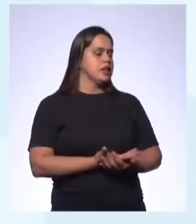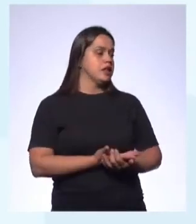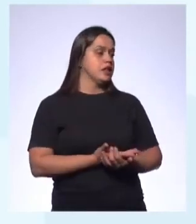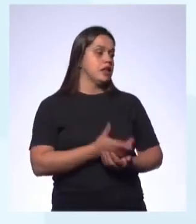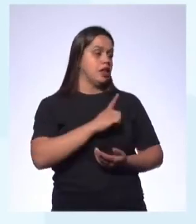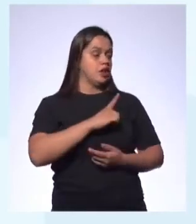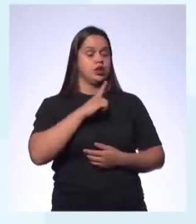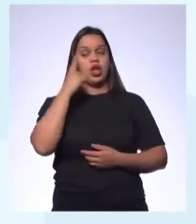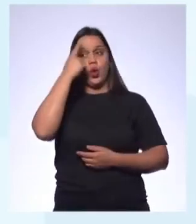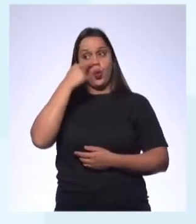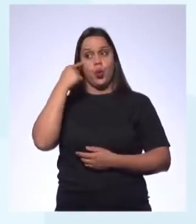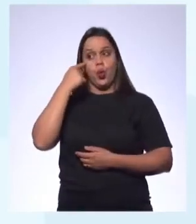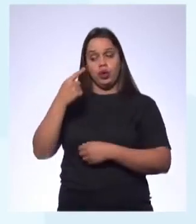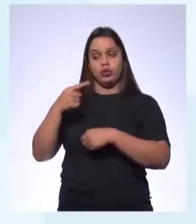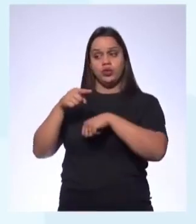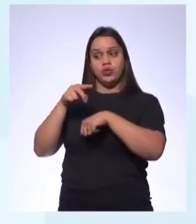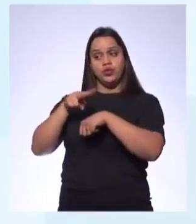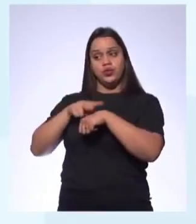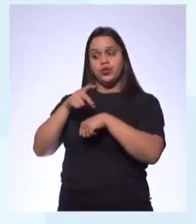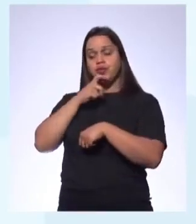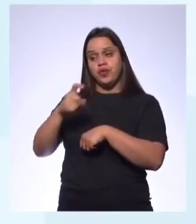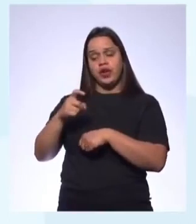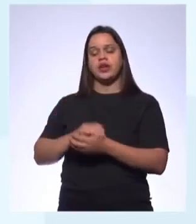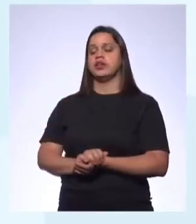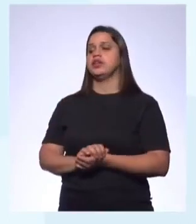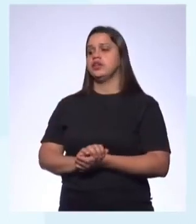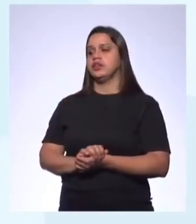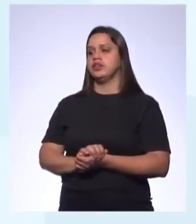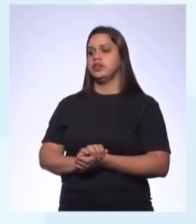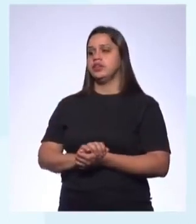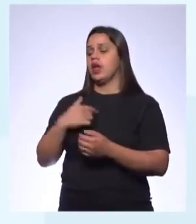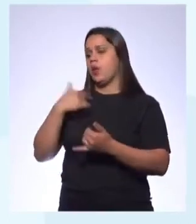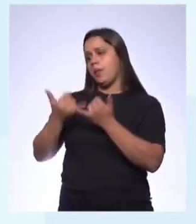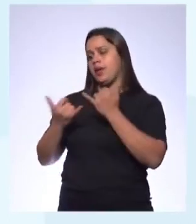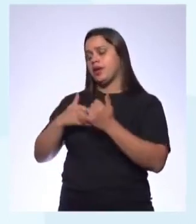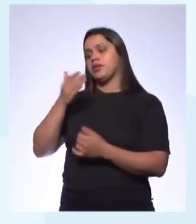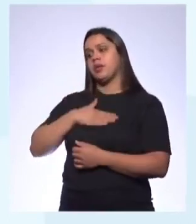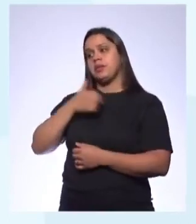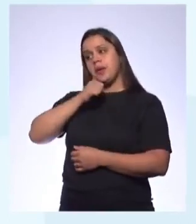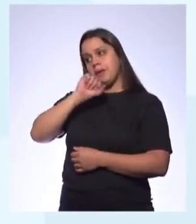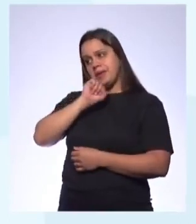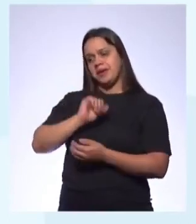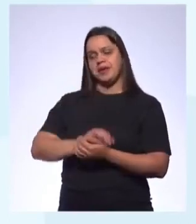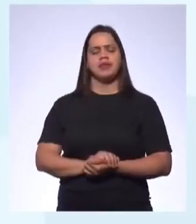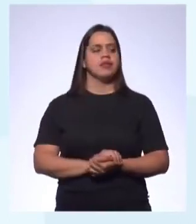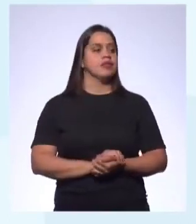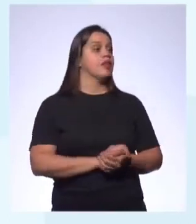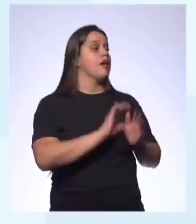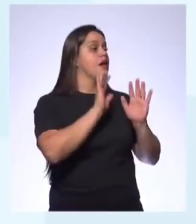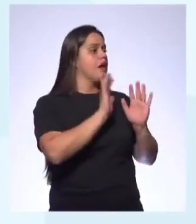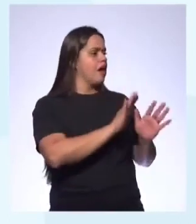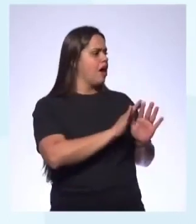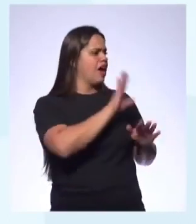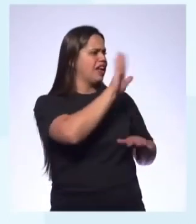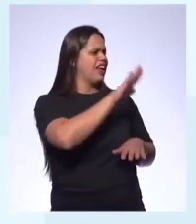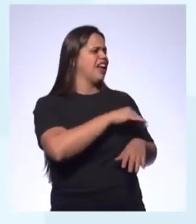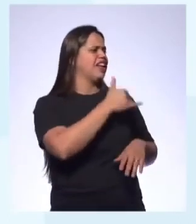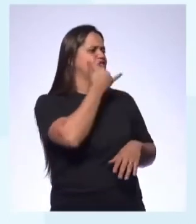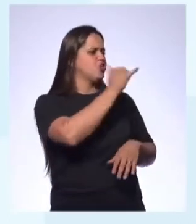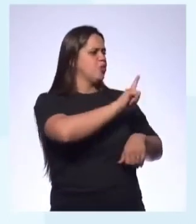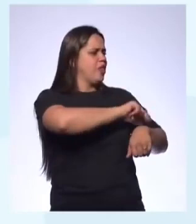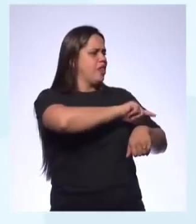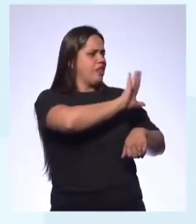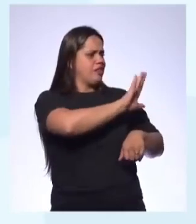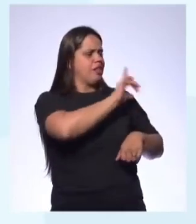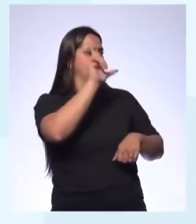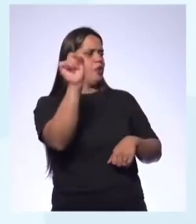tenho olhos verdes. I look like my mom. Eu pareço com a minha mãe. I'm late. Estou atrasado. I have to go now. Eu